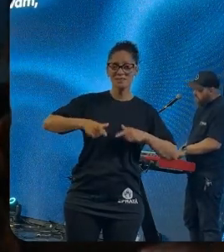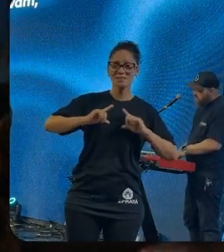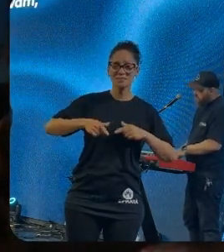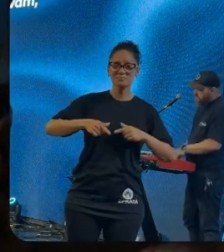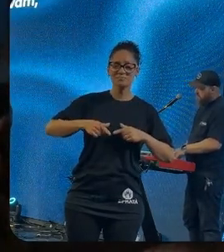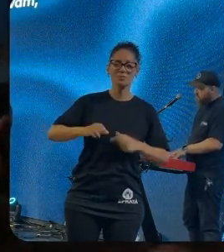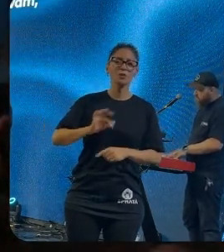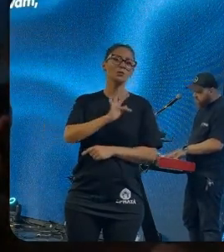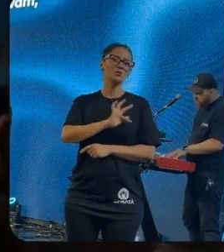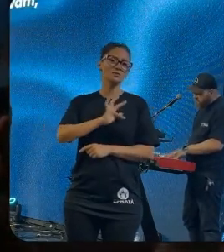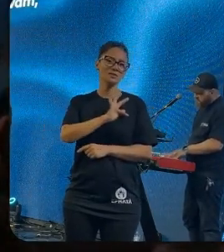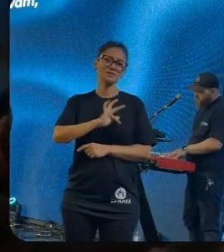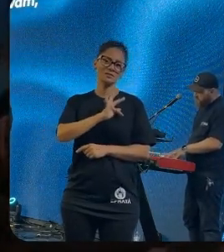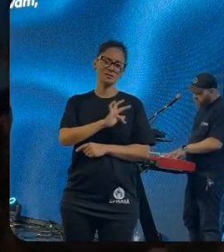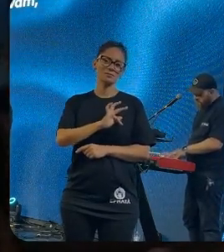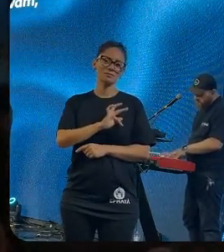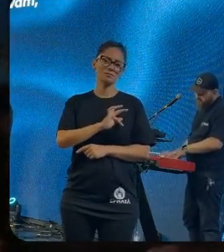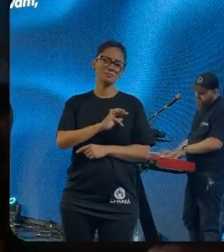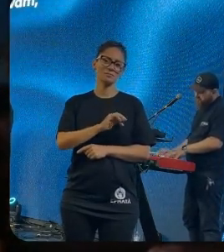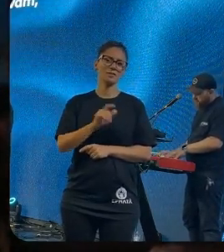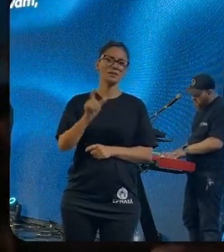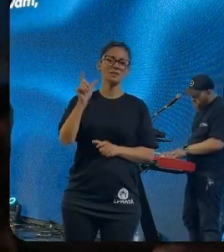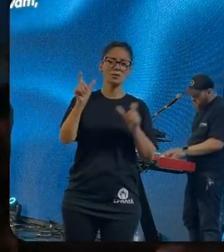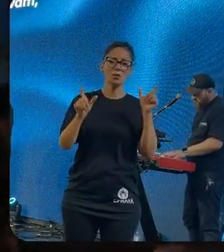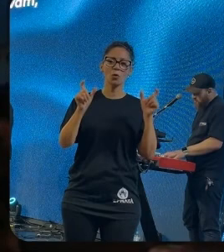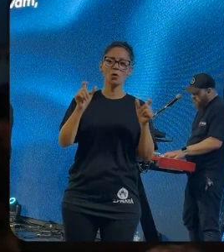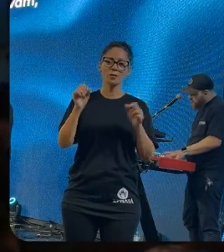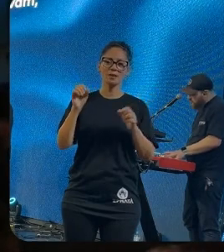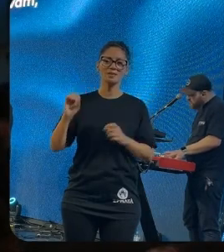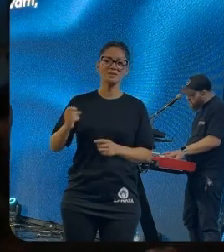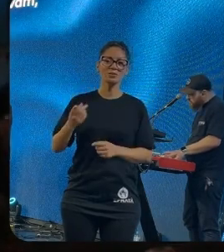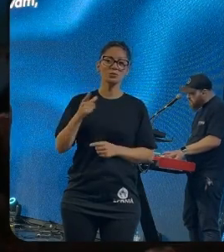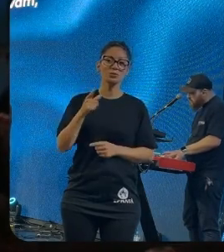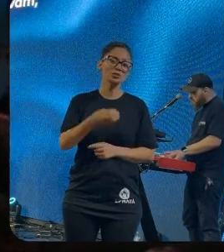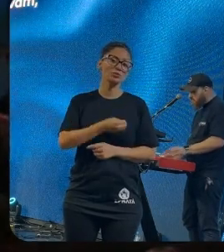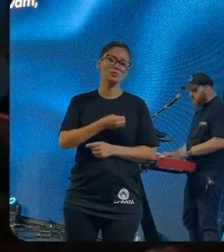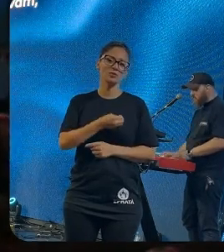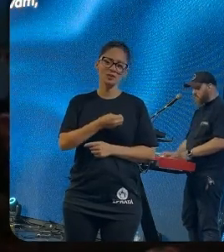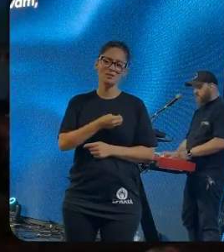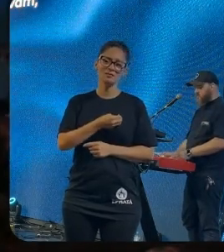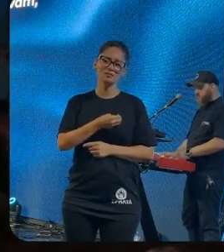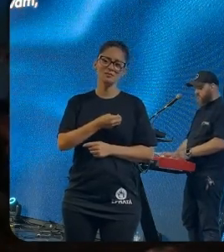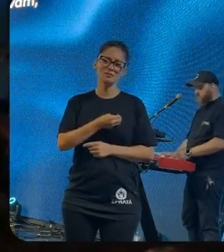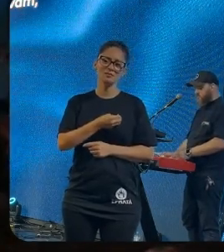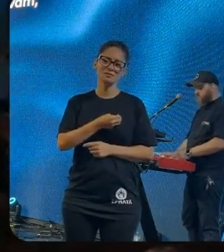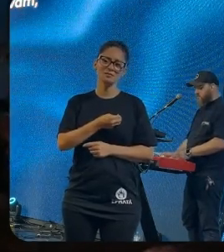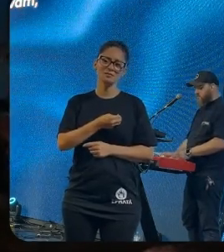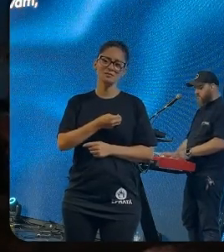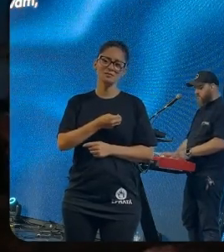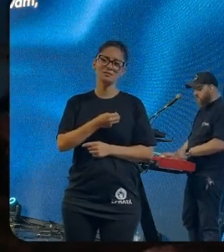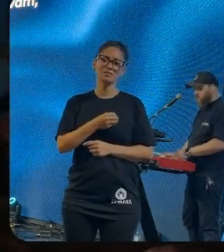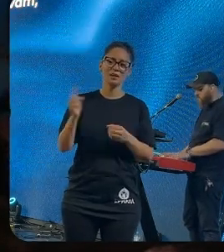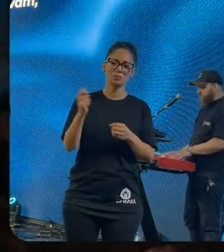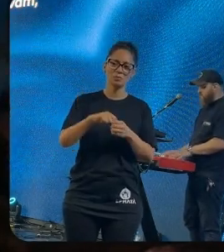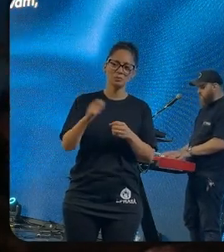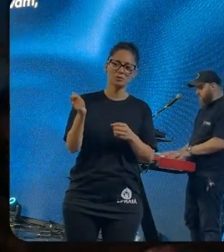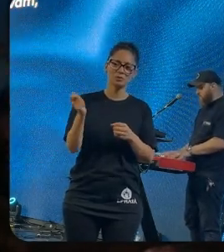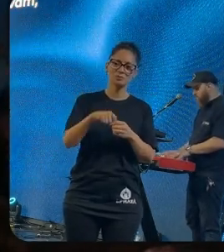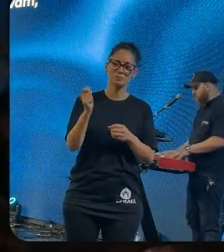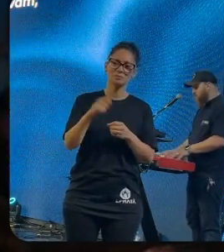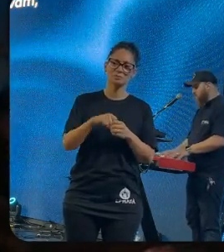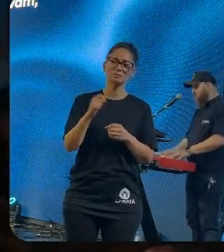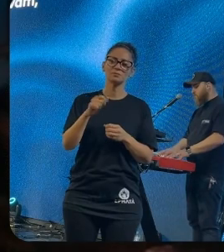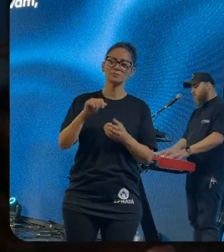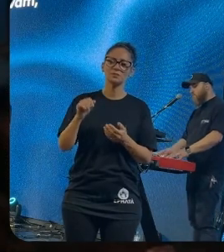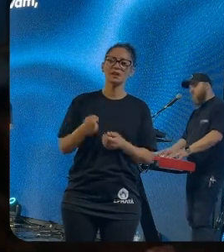Os filisteus são aqueles que surgem na tua vida para entulhar os teus poços. Sabe aquelas pessoas que não celebram as